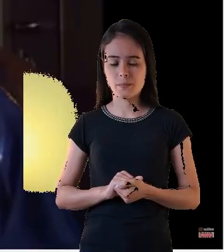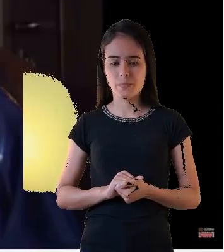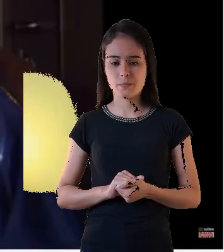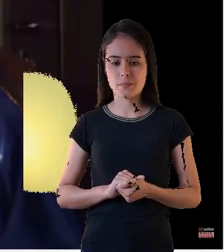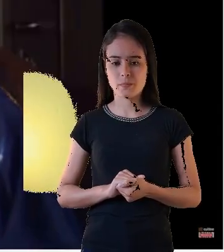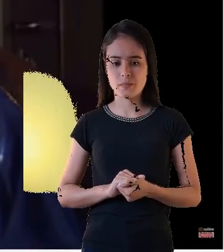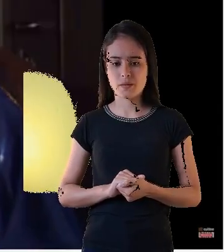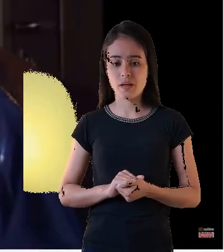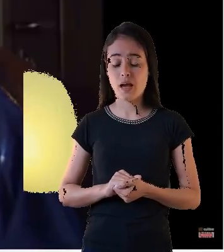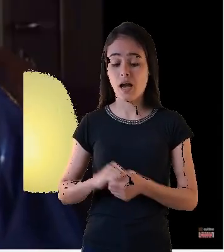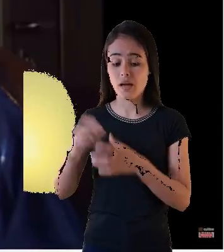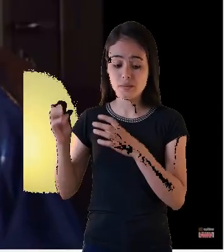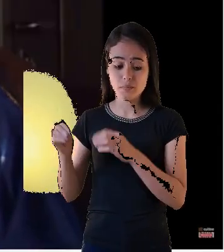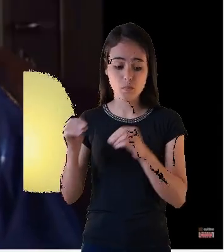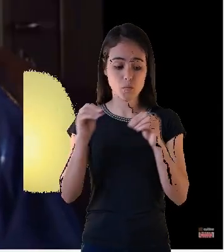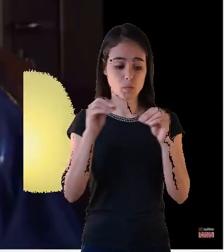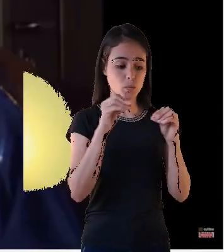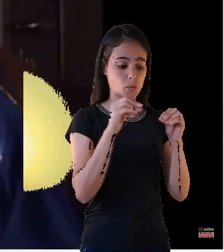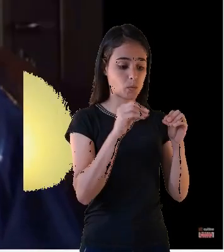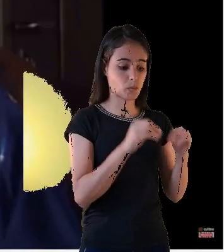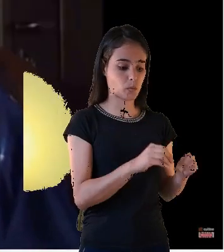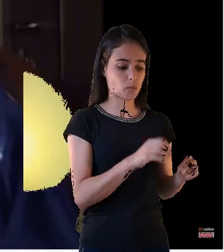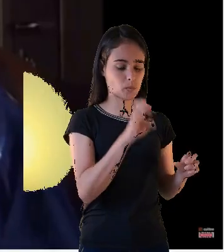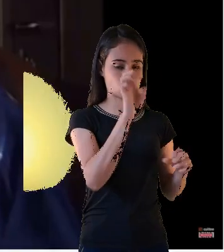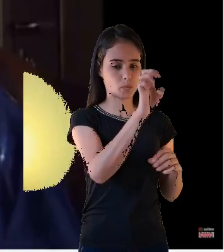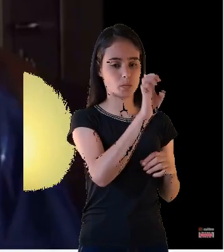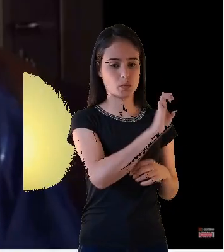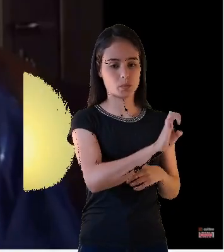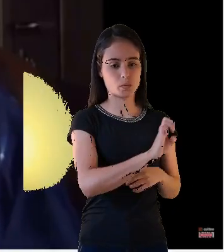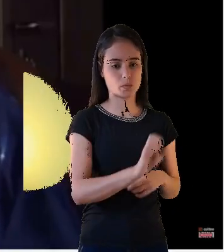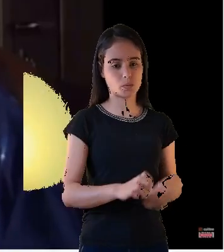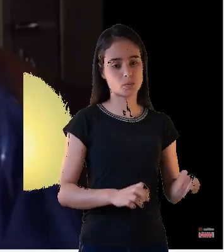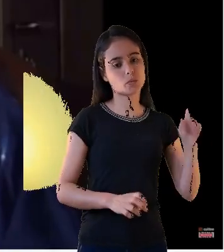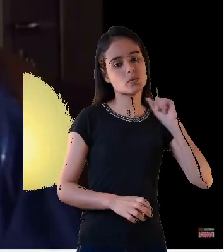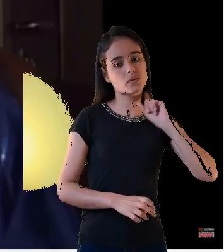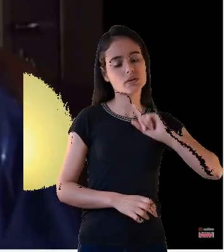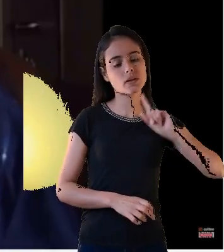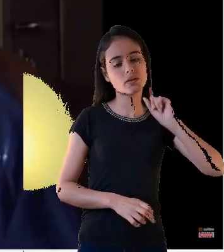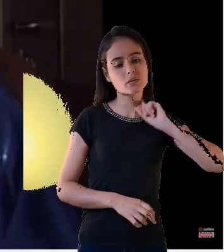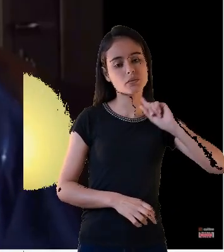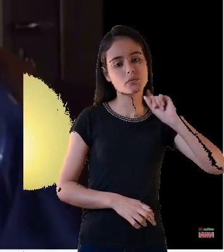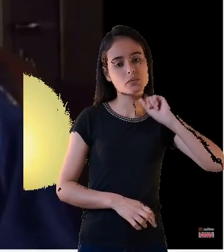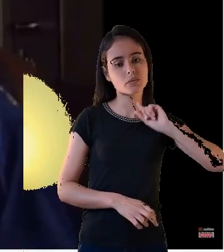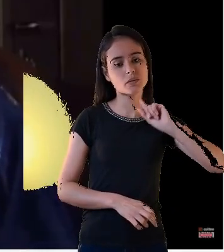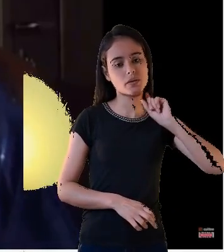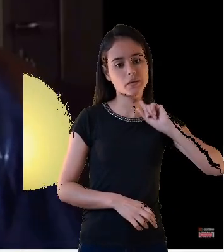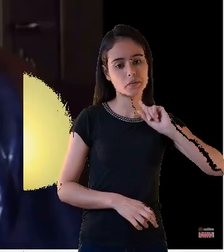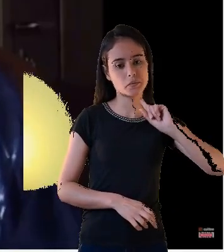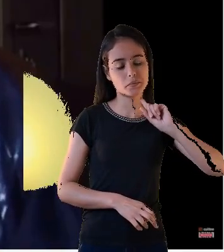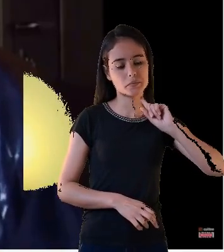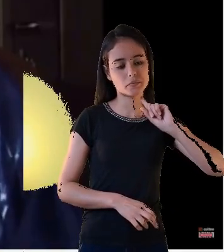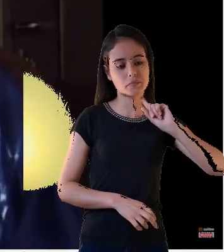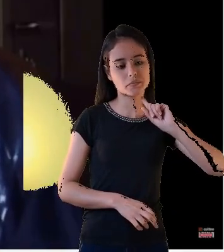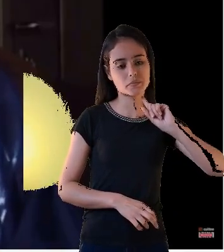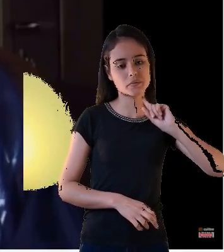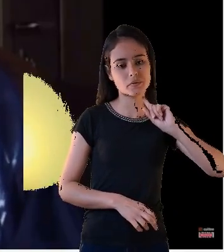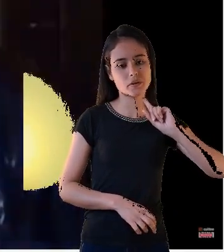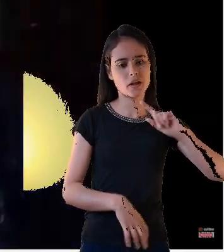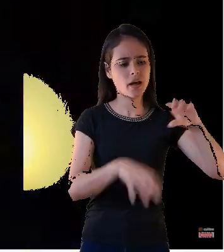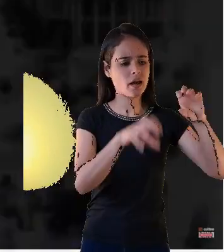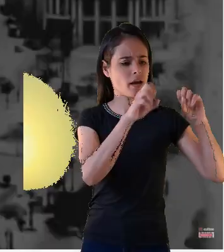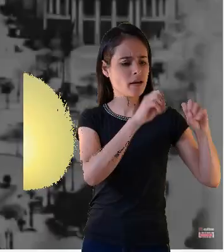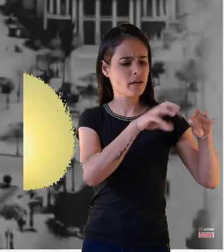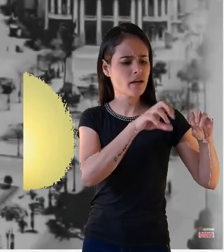era condenado pela justiça dos homens, era a justiça militar. Como é que estava na penitenciária?